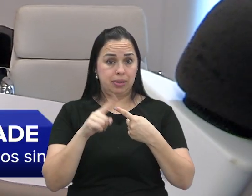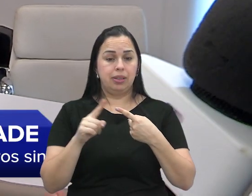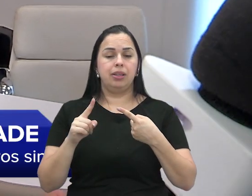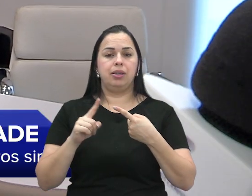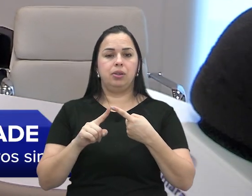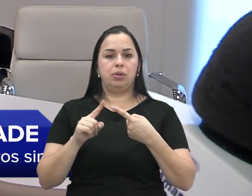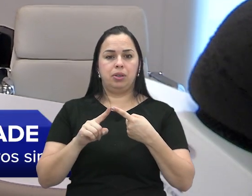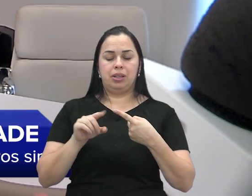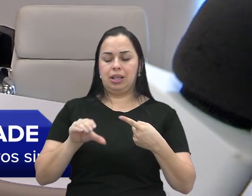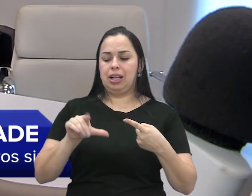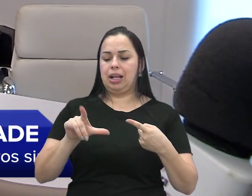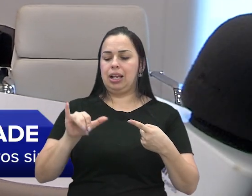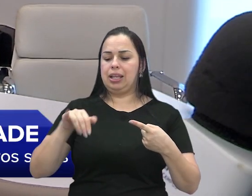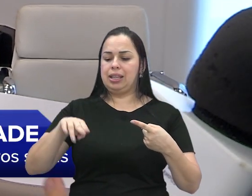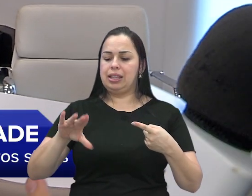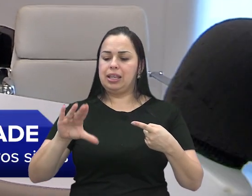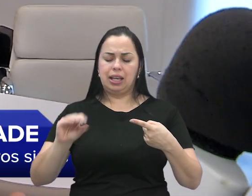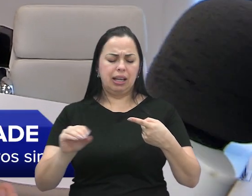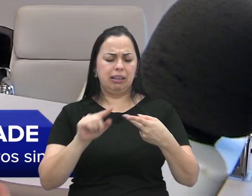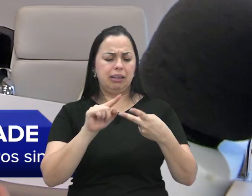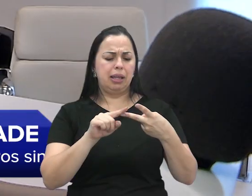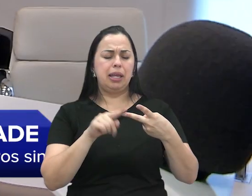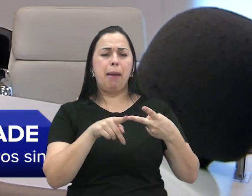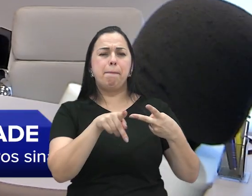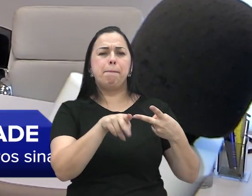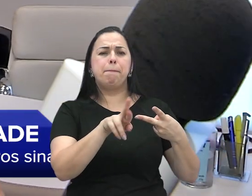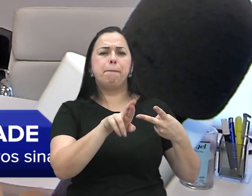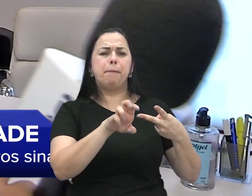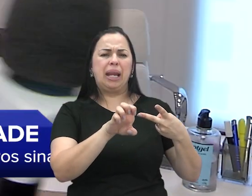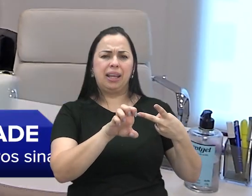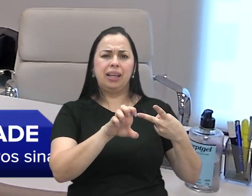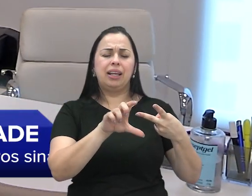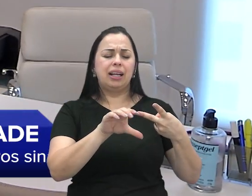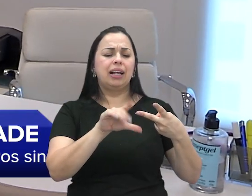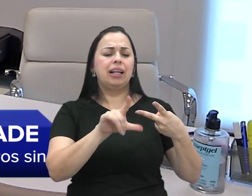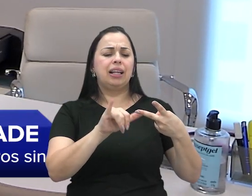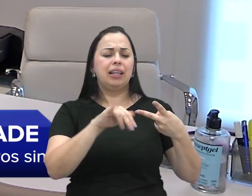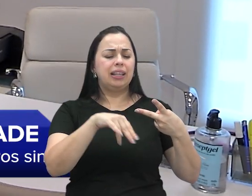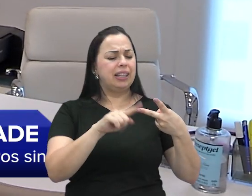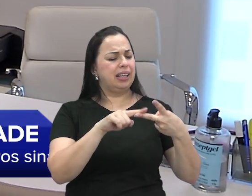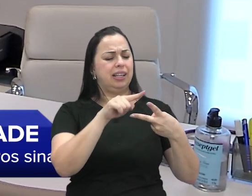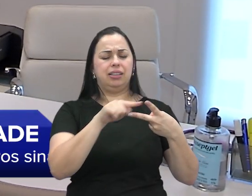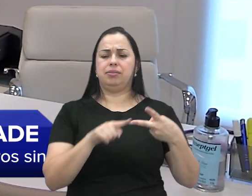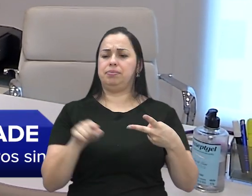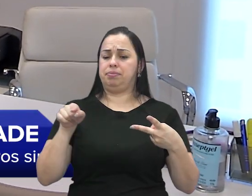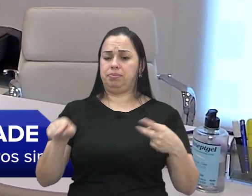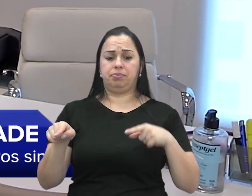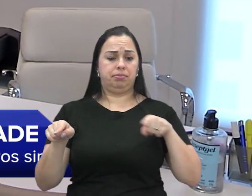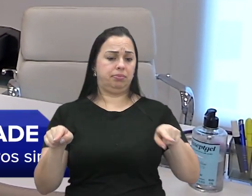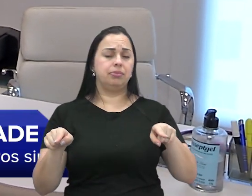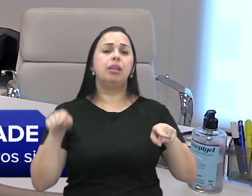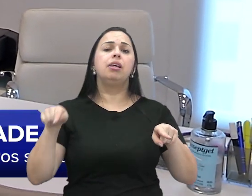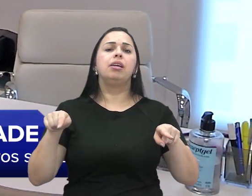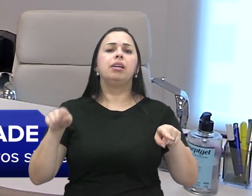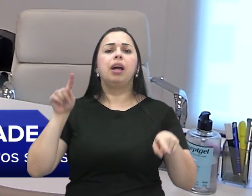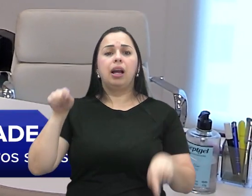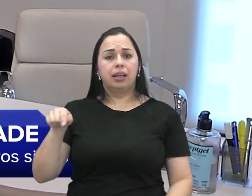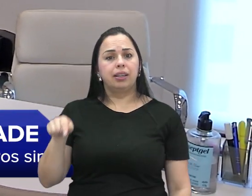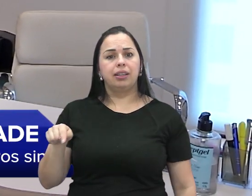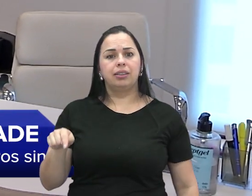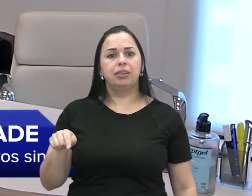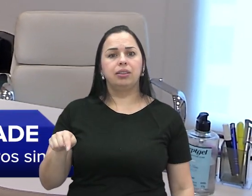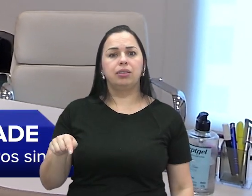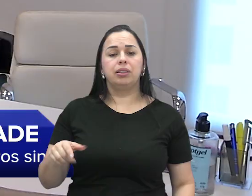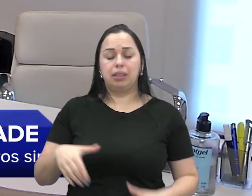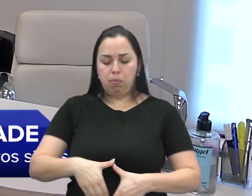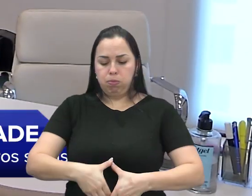obesidade, né, a clínica e a pré-clínica. Quais seriam as diferenças entre cada uma delas? Nas duas classificações de obesidade, a gente tem